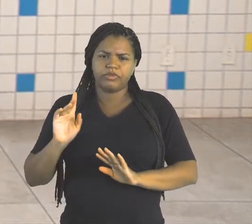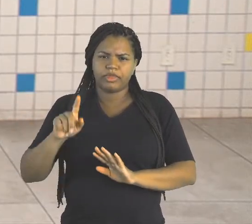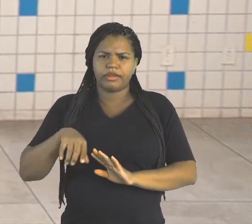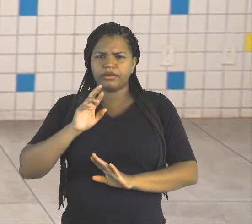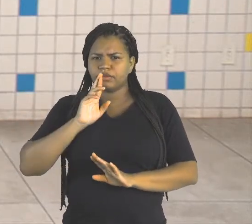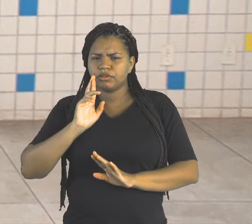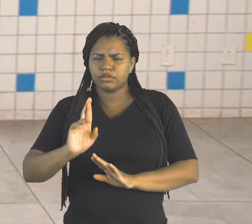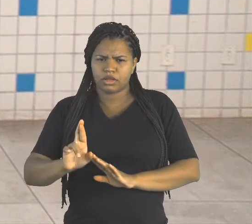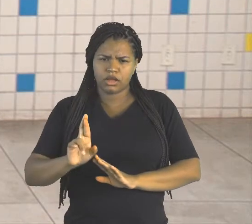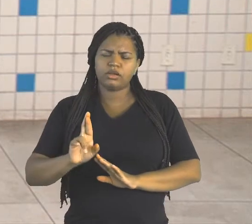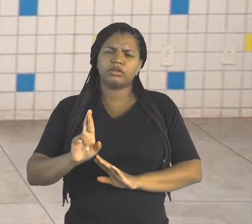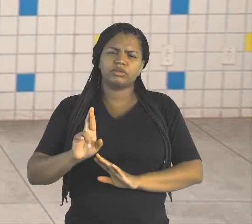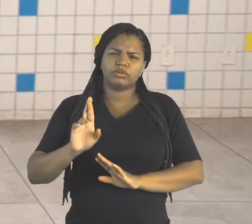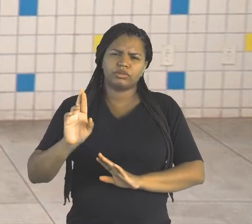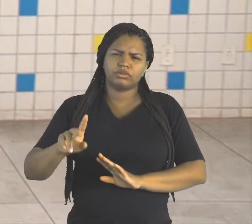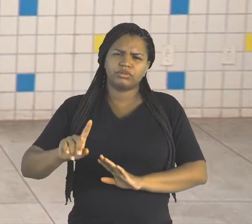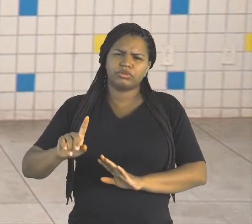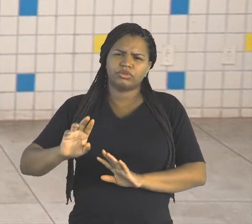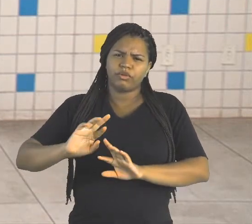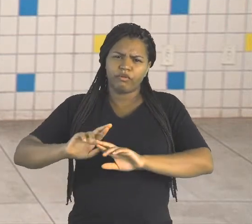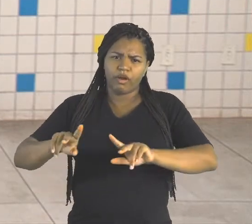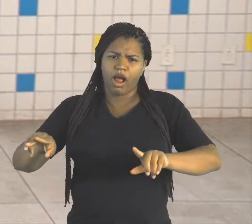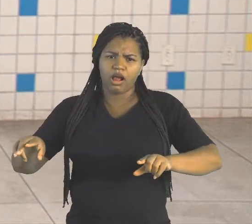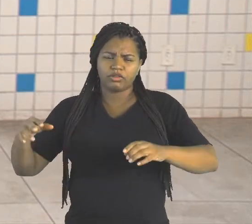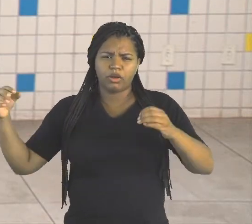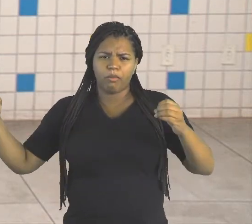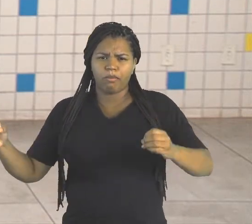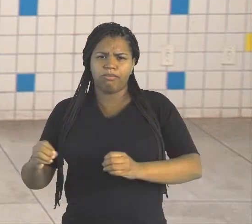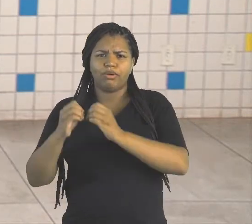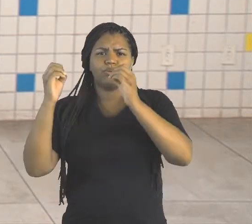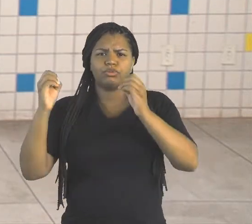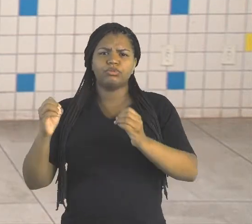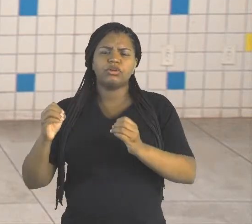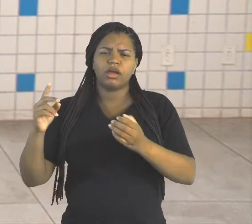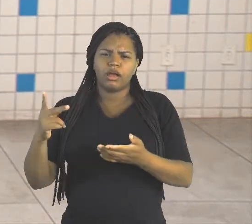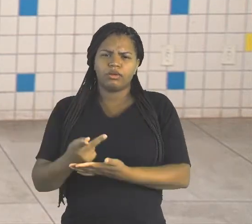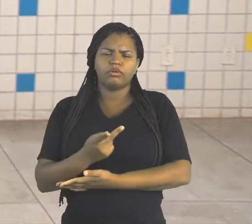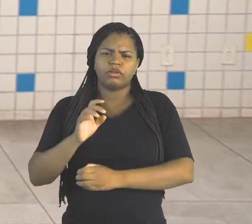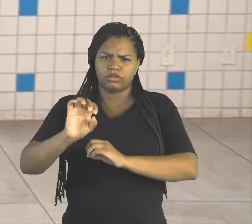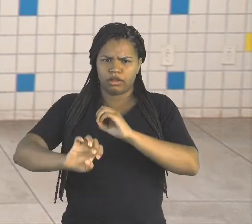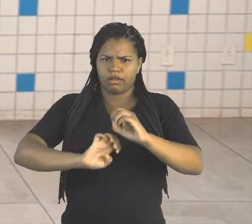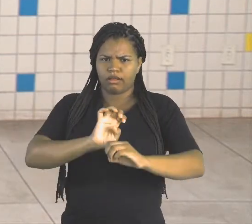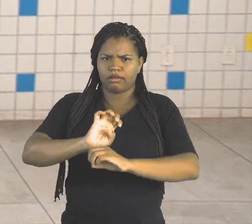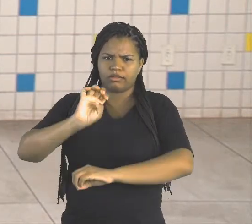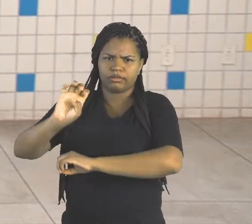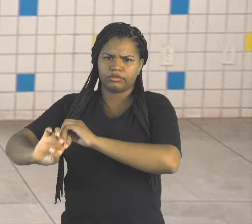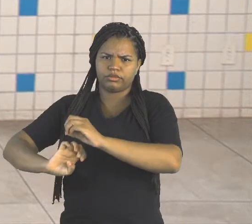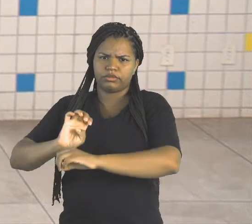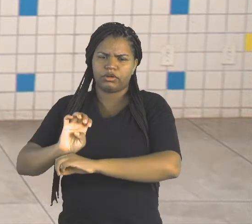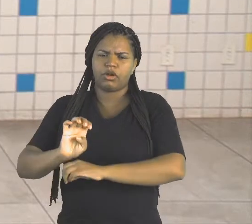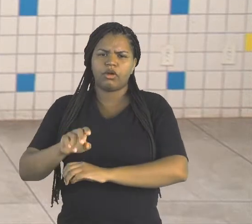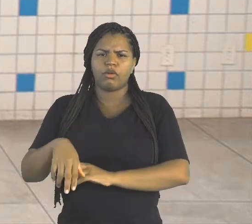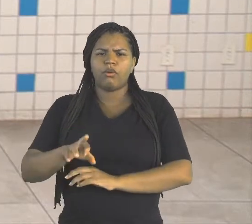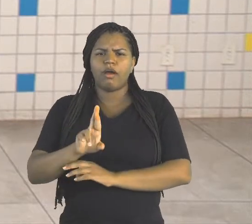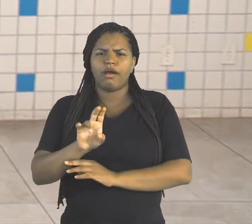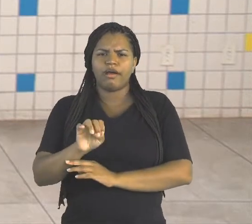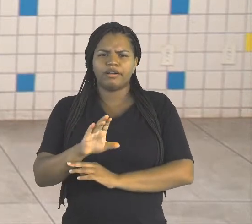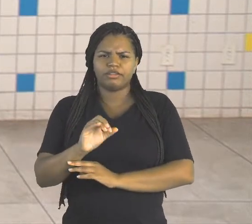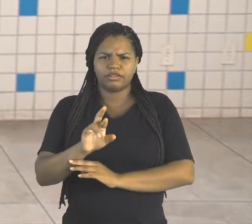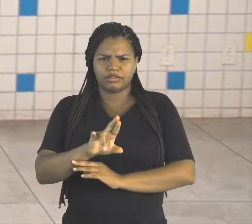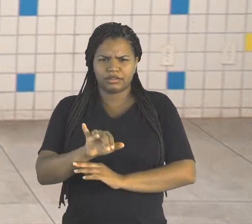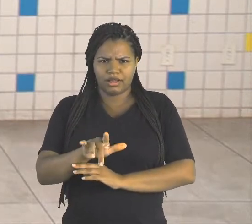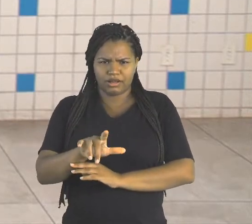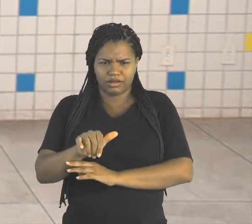resultado das diversas colisões que são sofridas os elétrons com a rede cristalina dos condutores